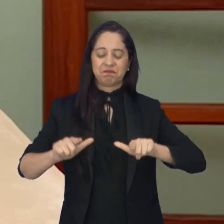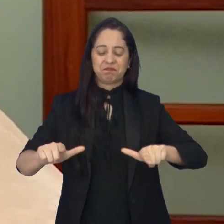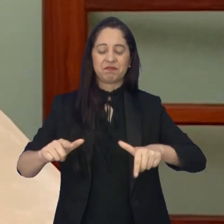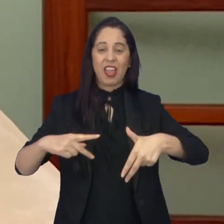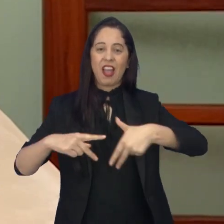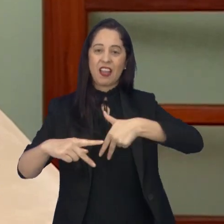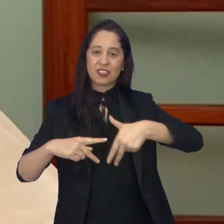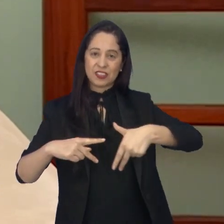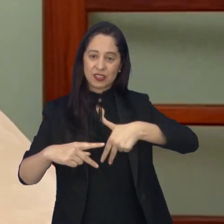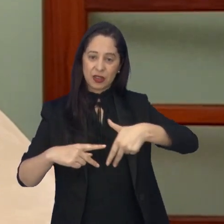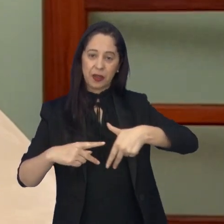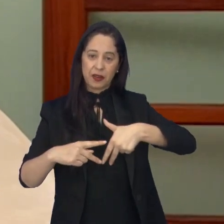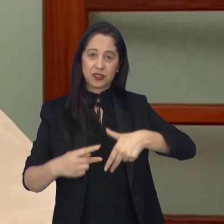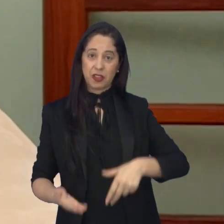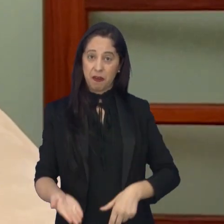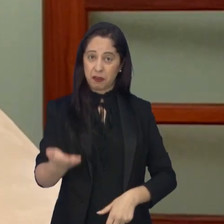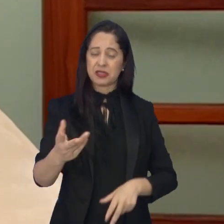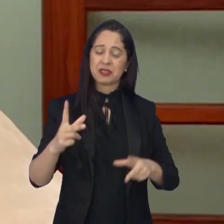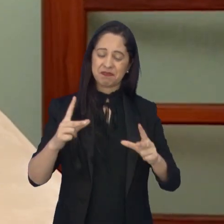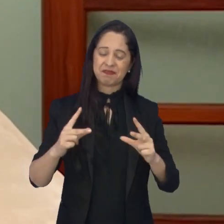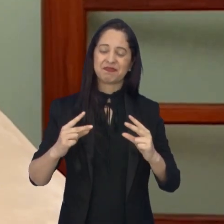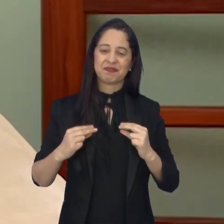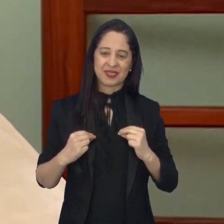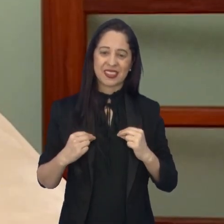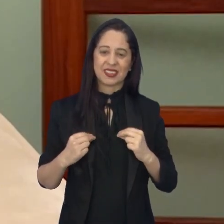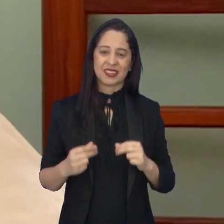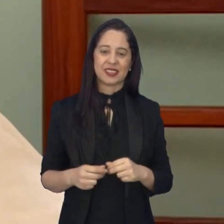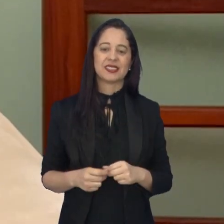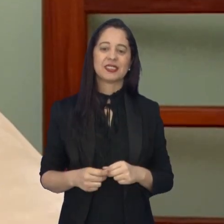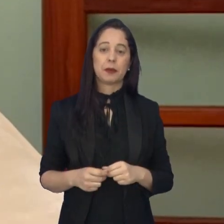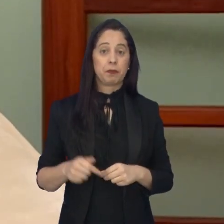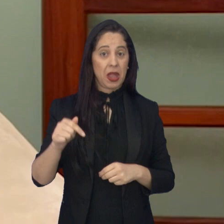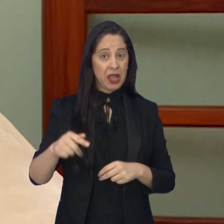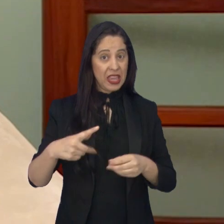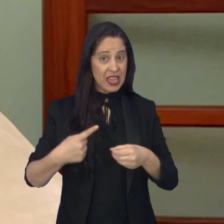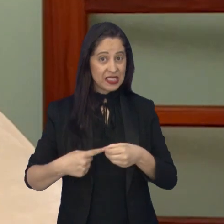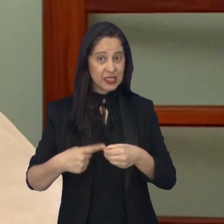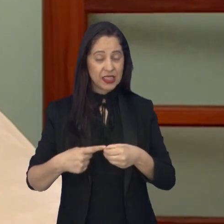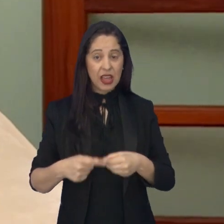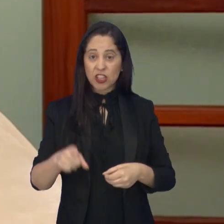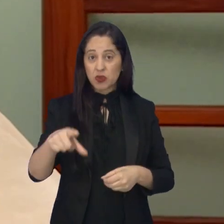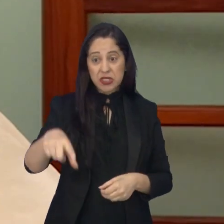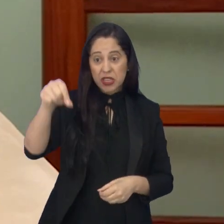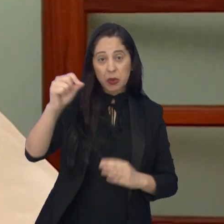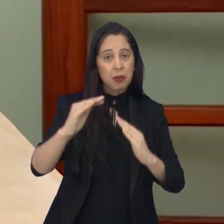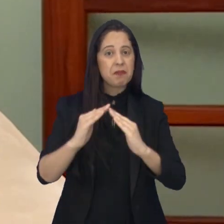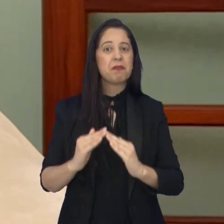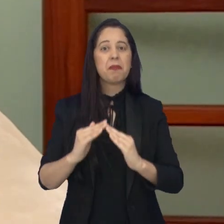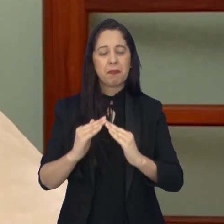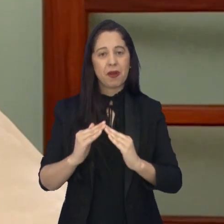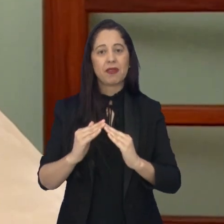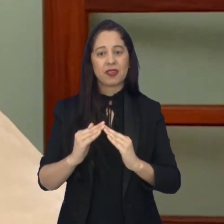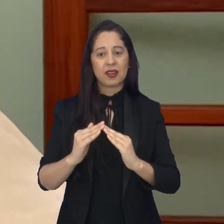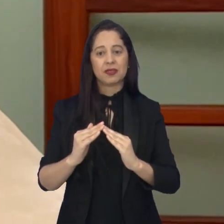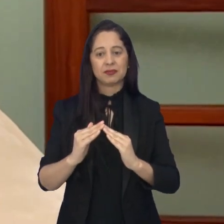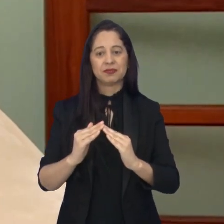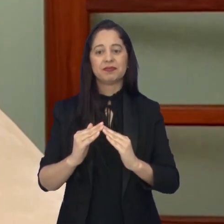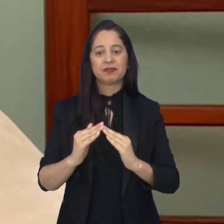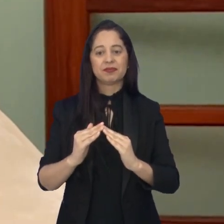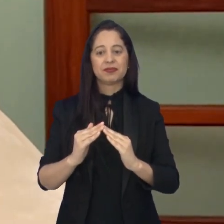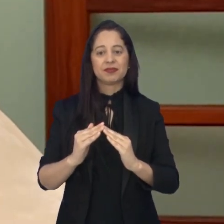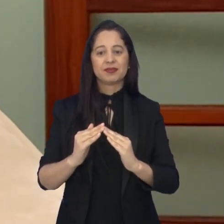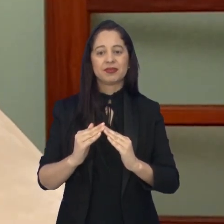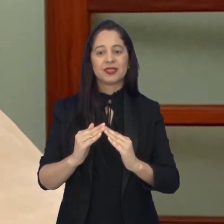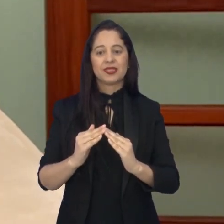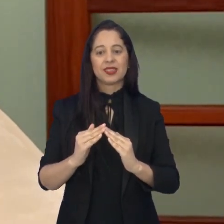cidadão joseense que você está recebendo nessa cidade que você escolheu para morar,